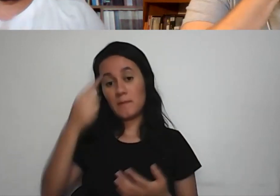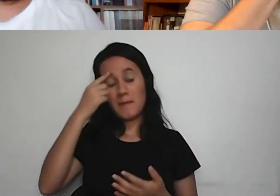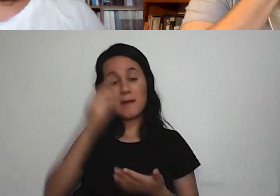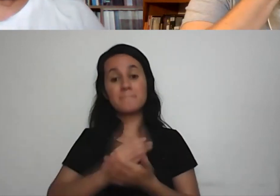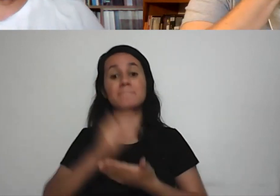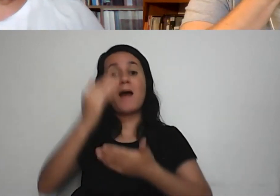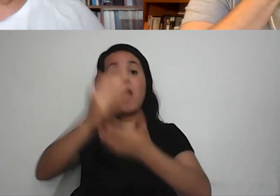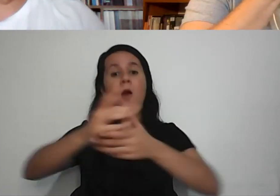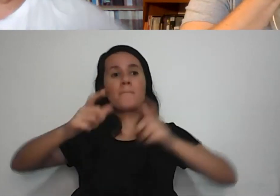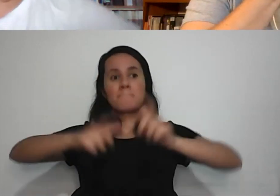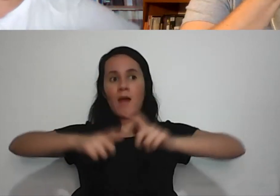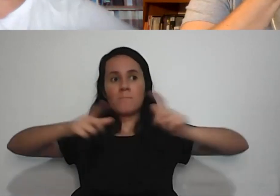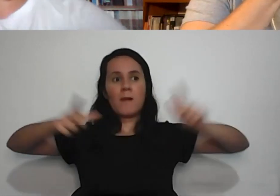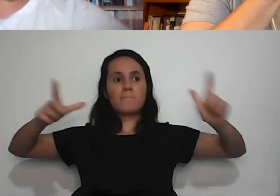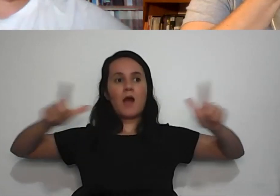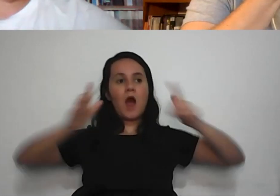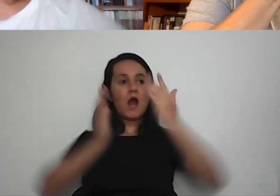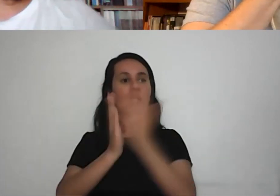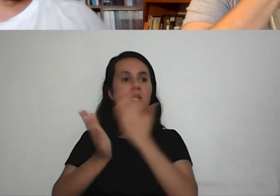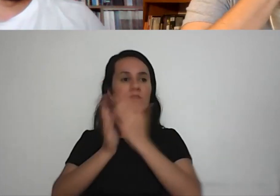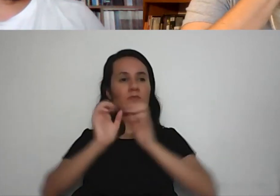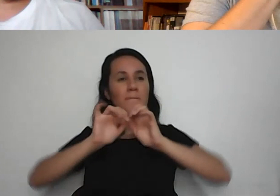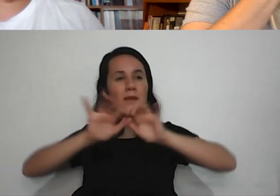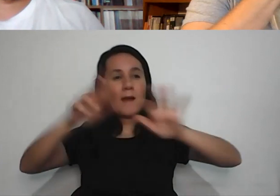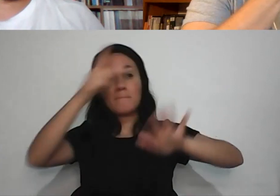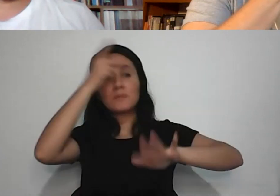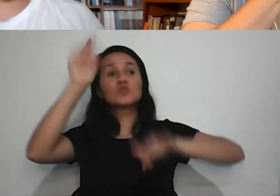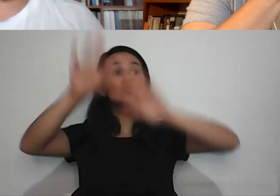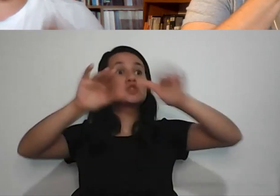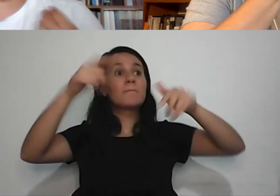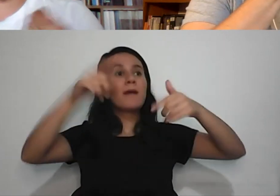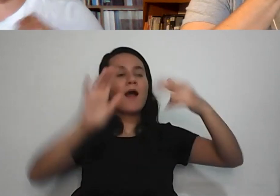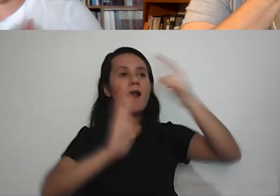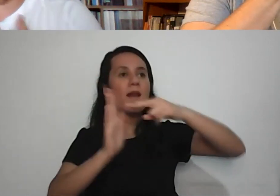o alcance do livro, fazer com que circule mais, né?